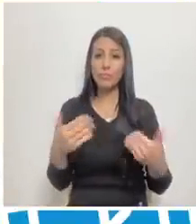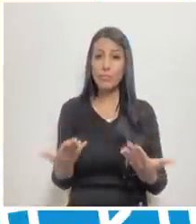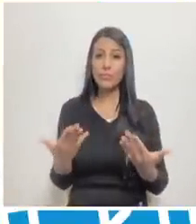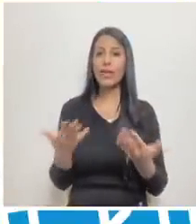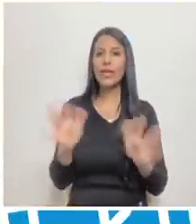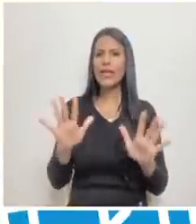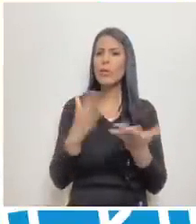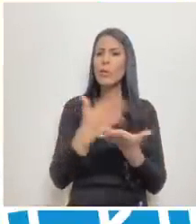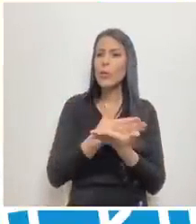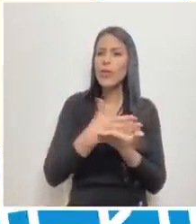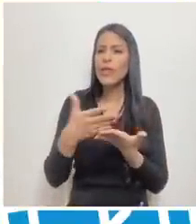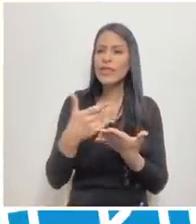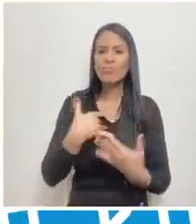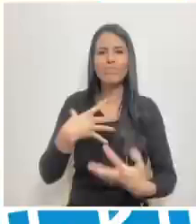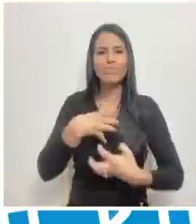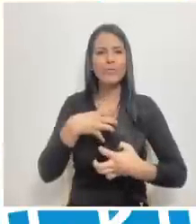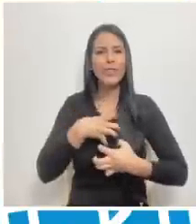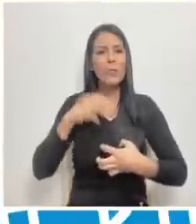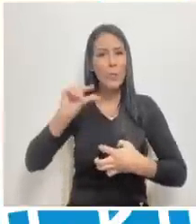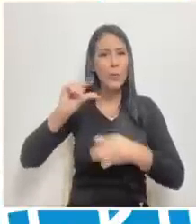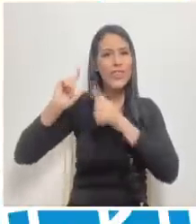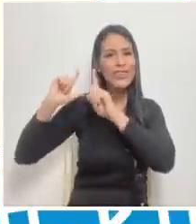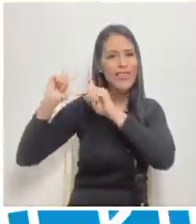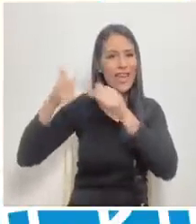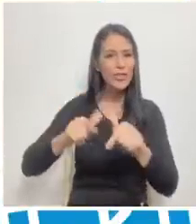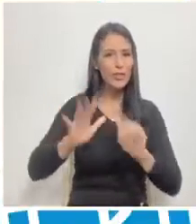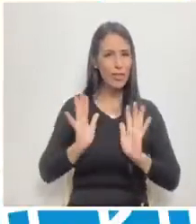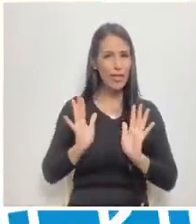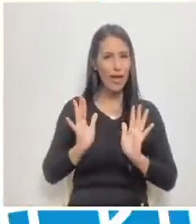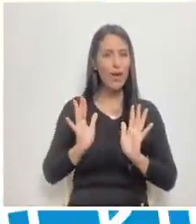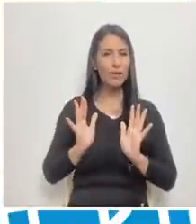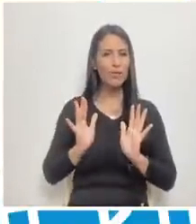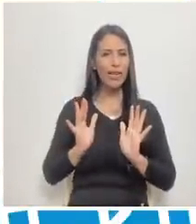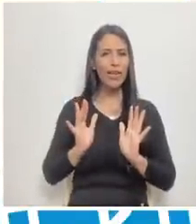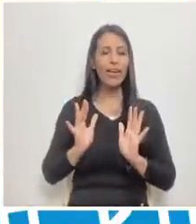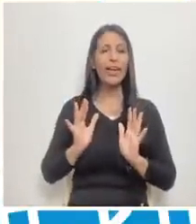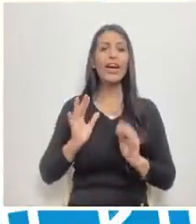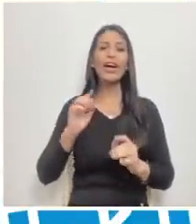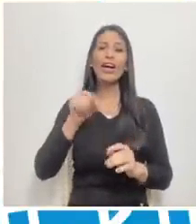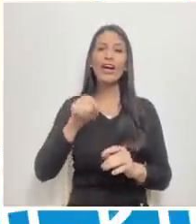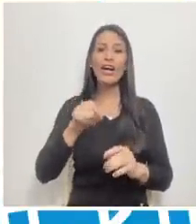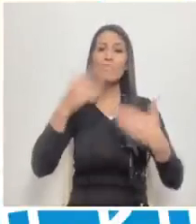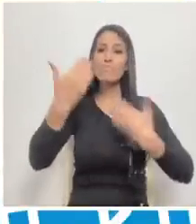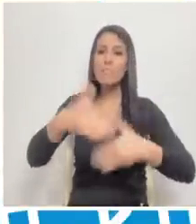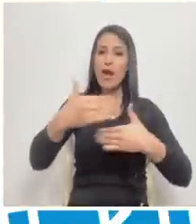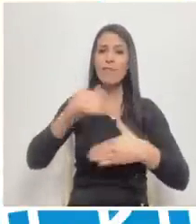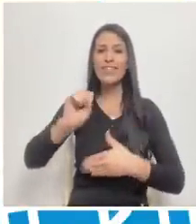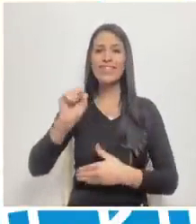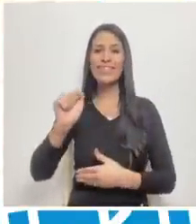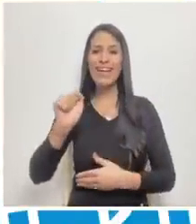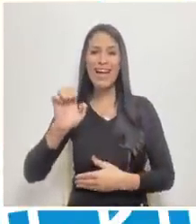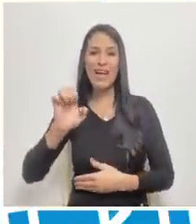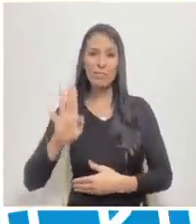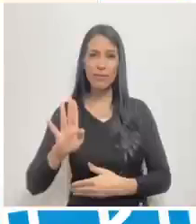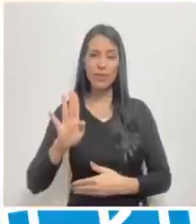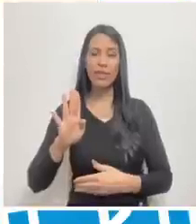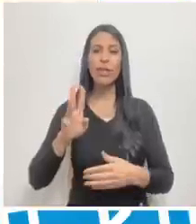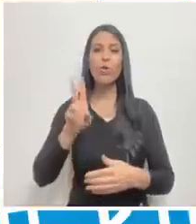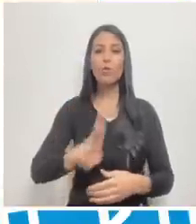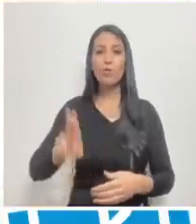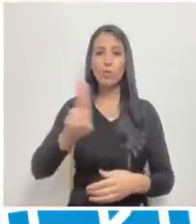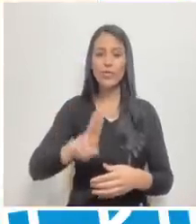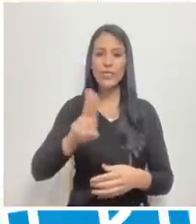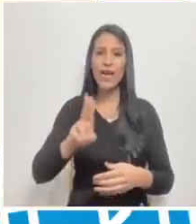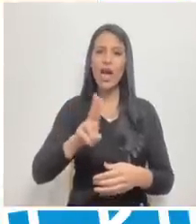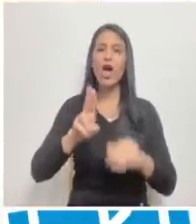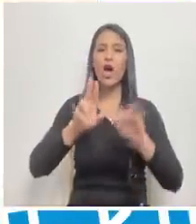conservadora. Provas do SAEB aplicadas no computador, usando a metodologia de distribuição das